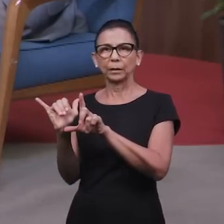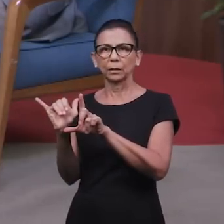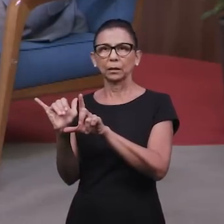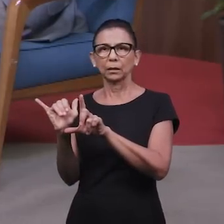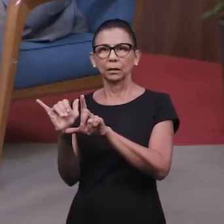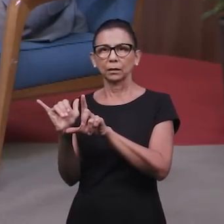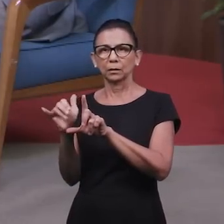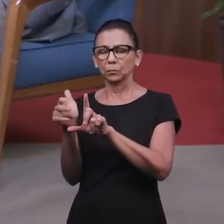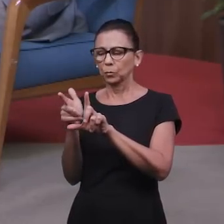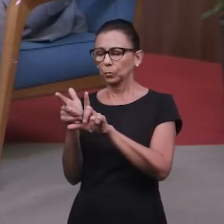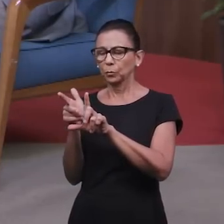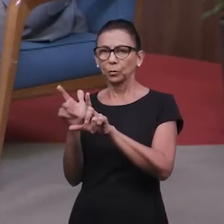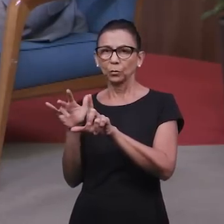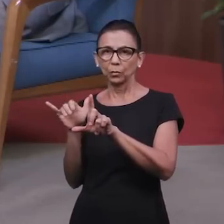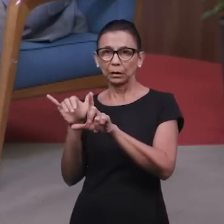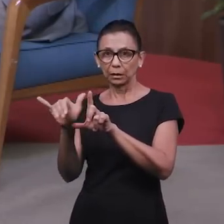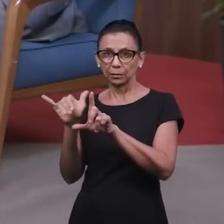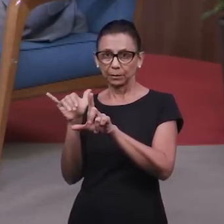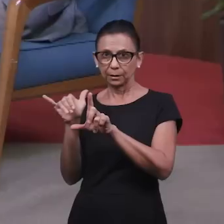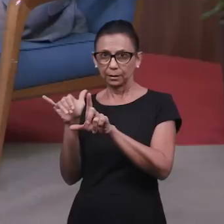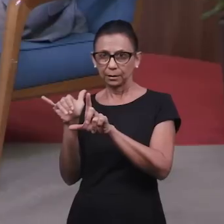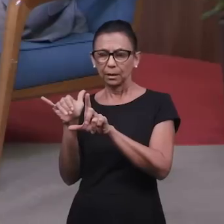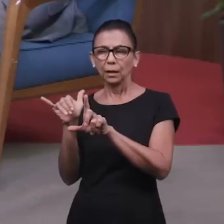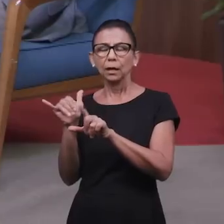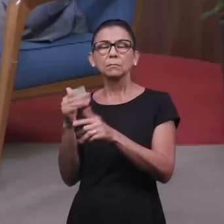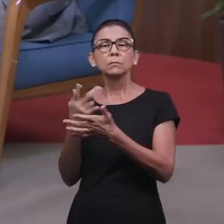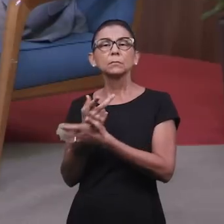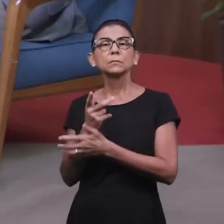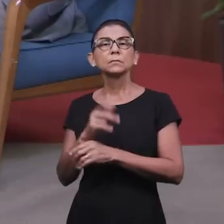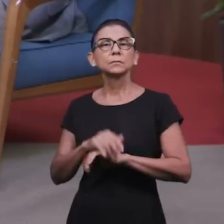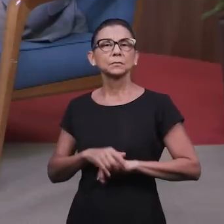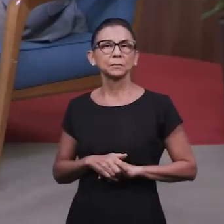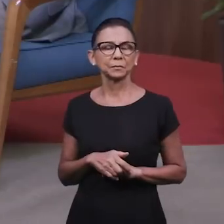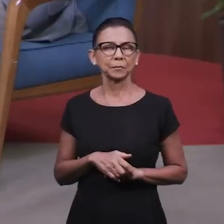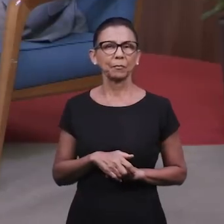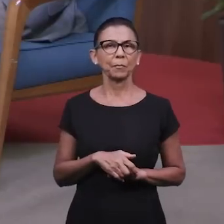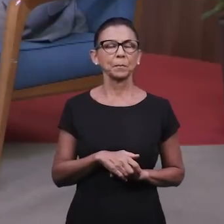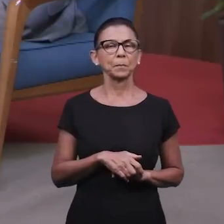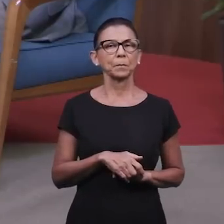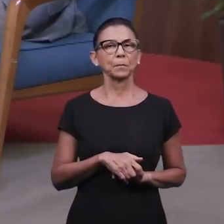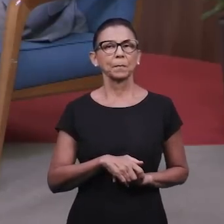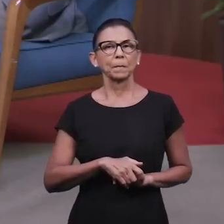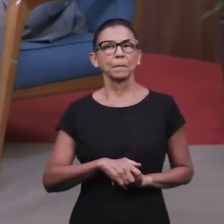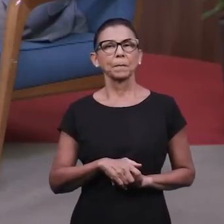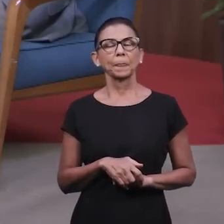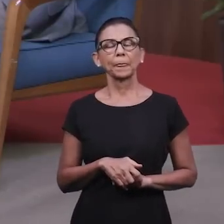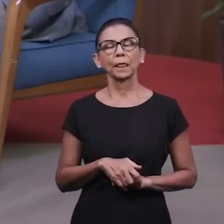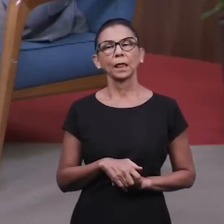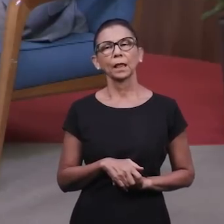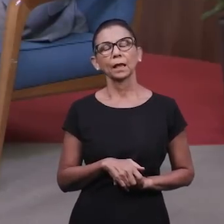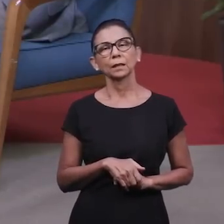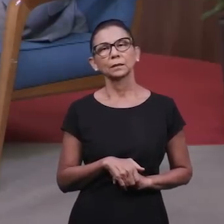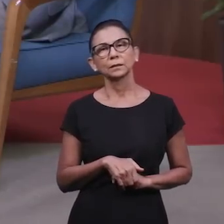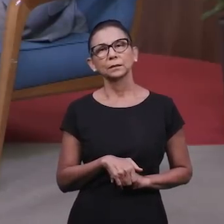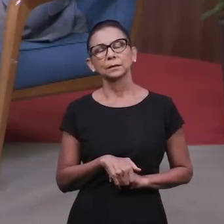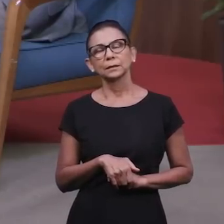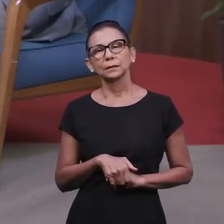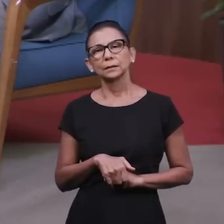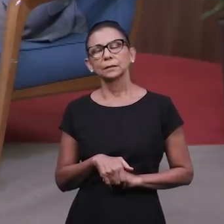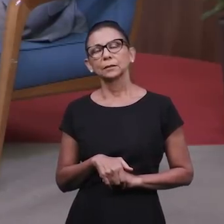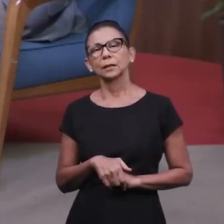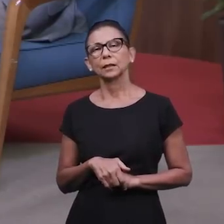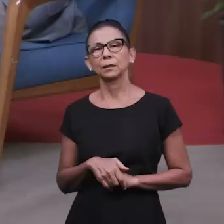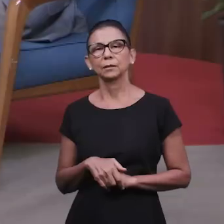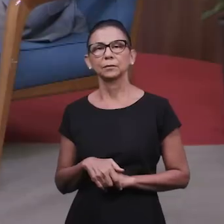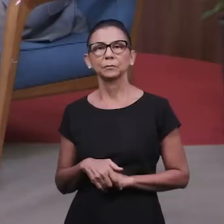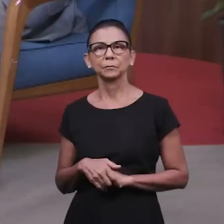ele. O que vai acontecer? Se você apontar para ele, o seu celular, o programa do seu celular, o sistema